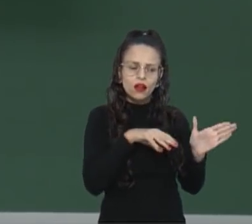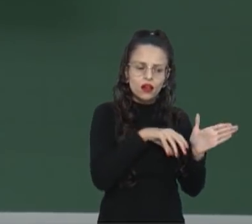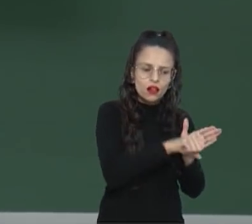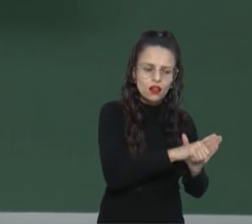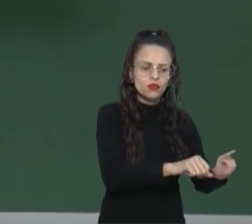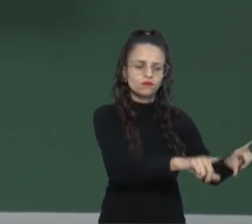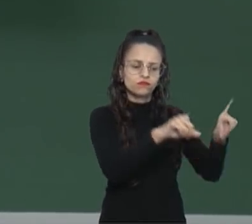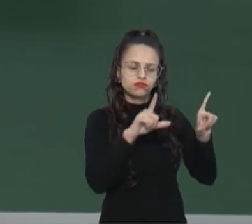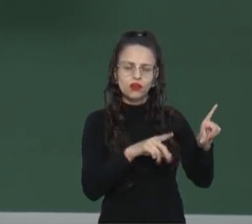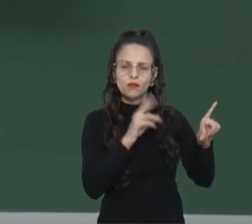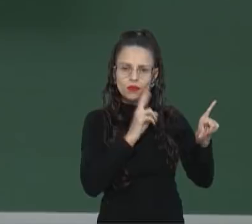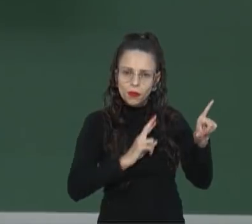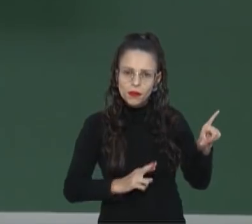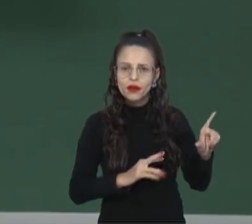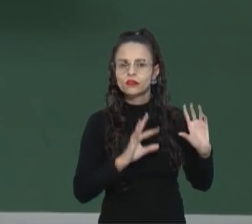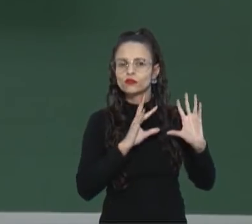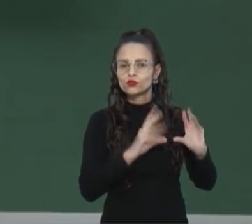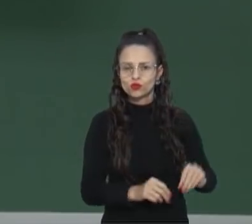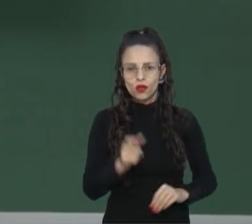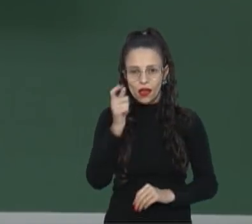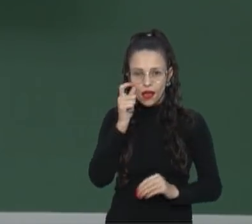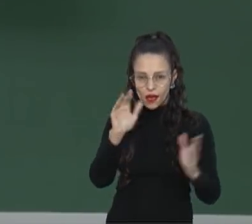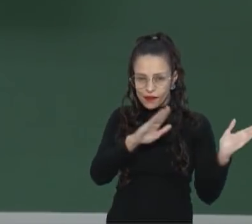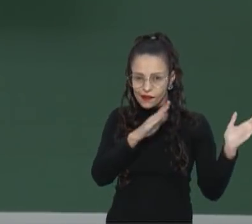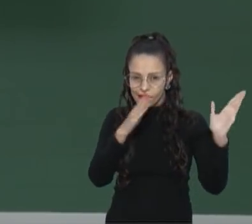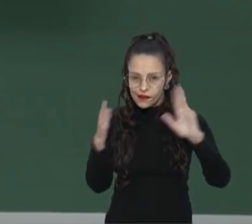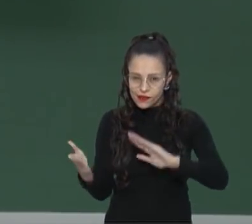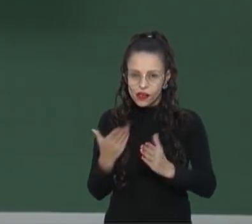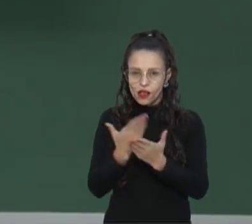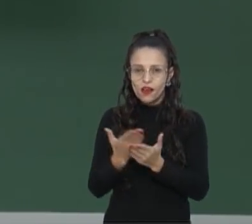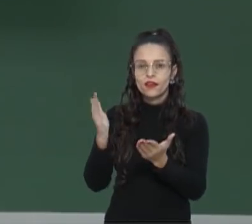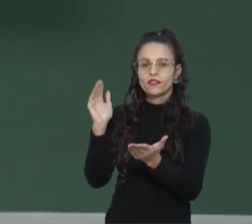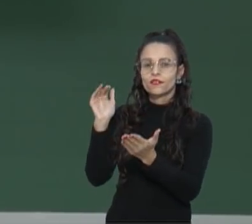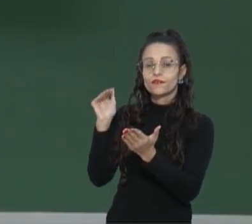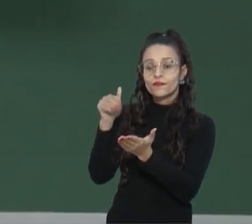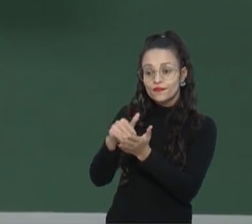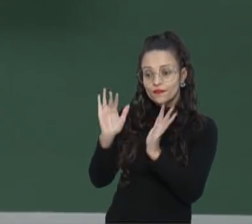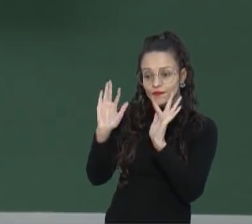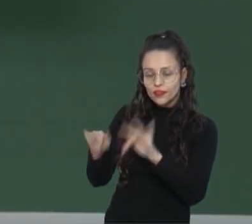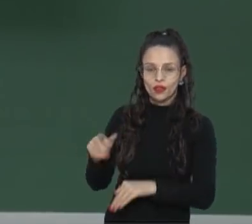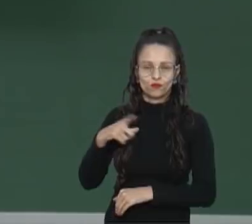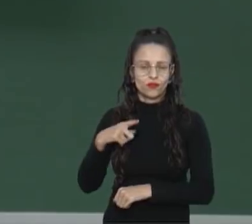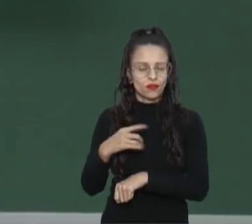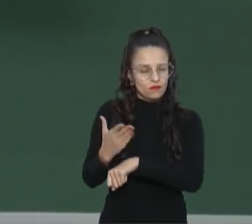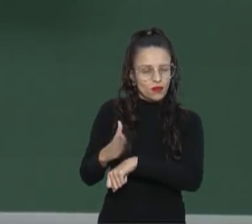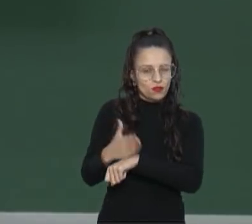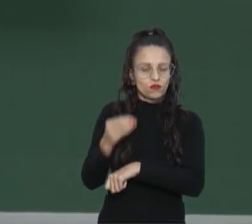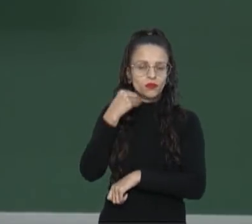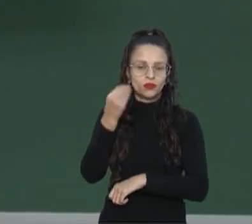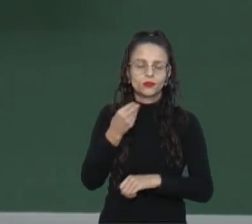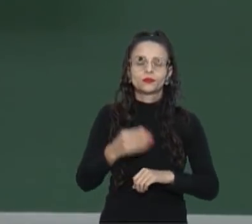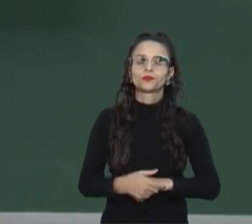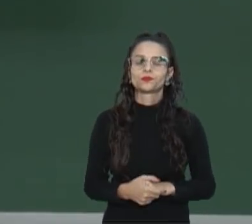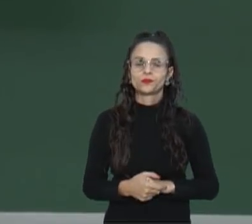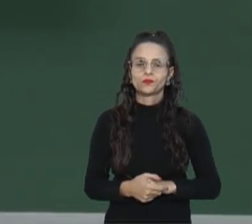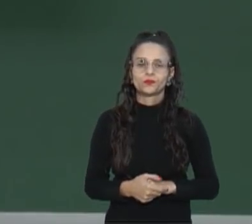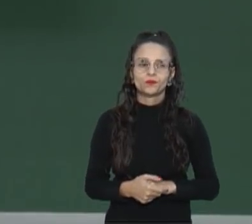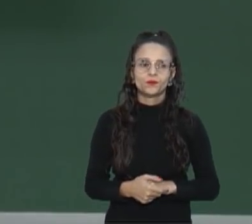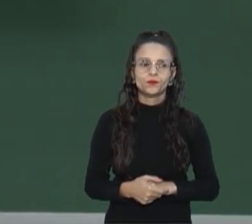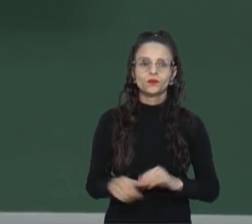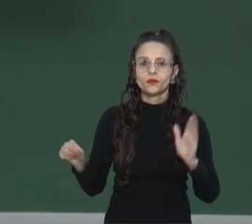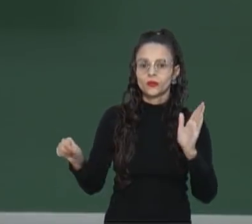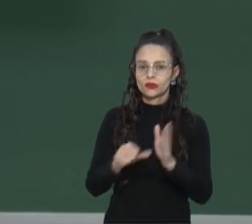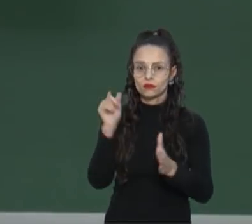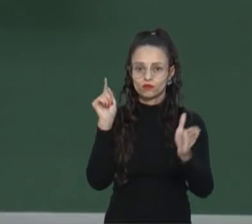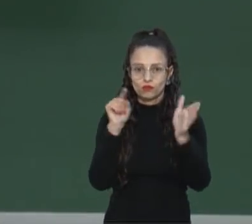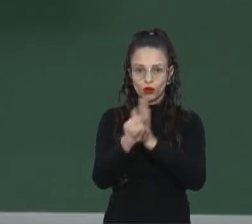Faça todos os itens, assista a aula inteira, lá no final, experimento, correto? Continuando. Primeira